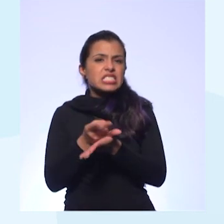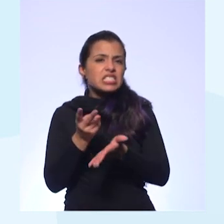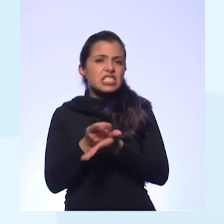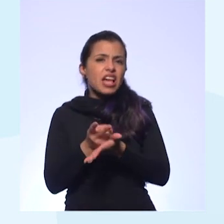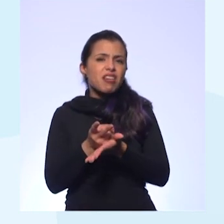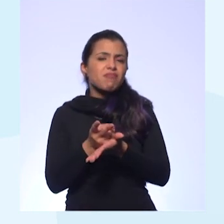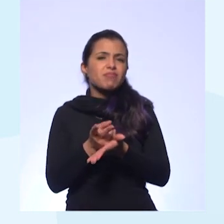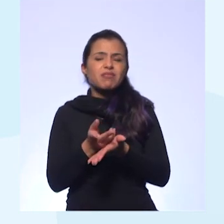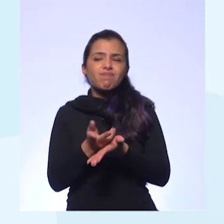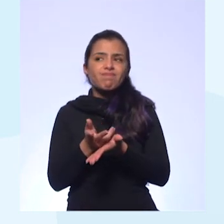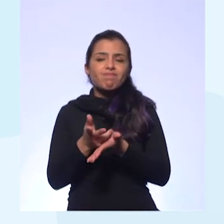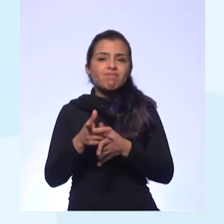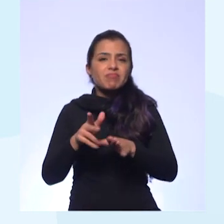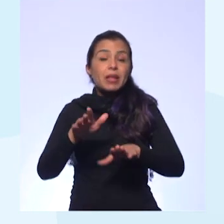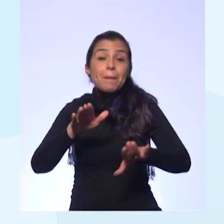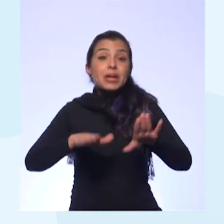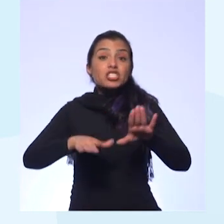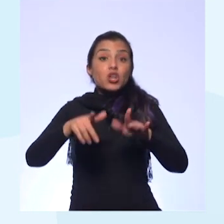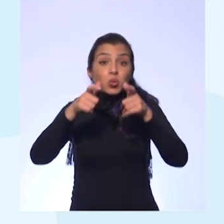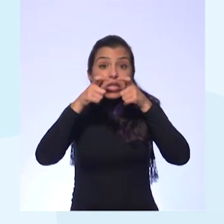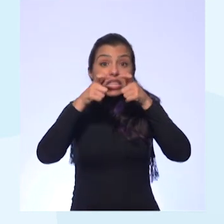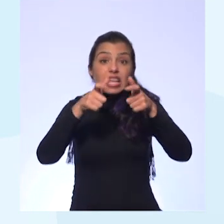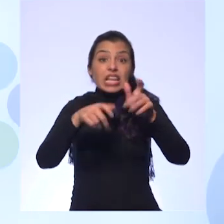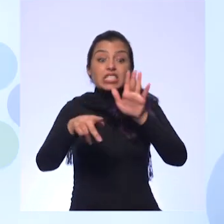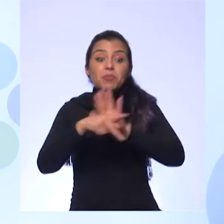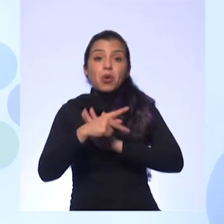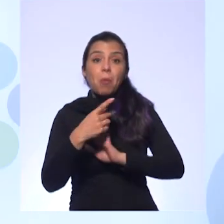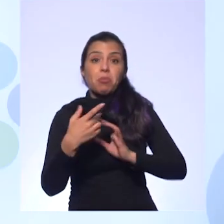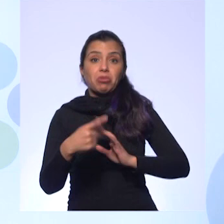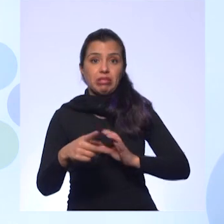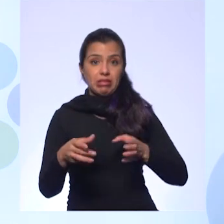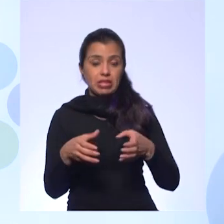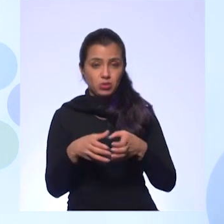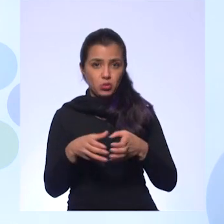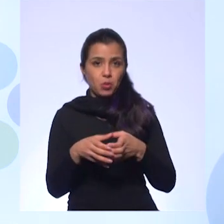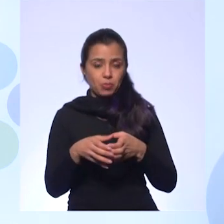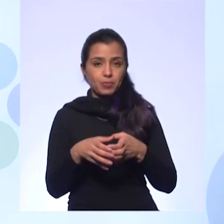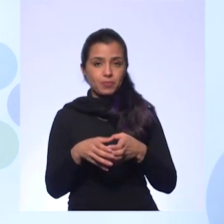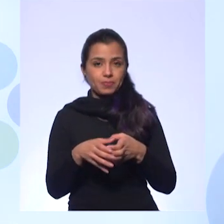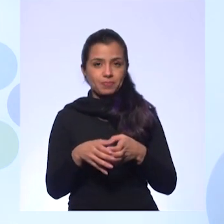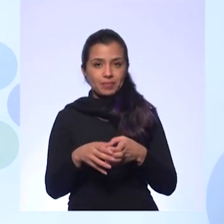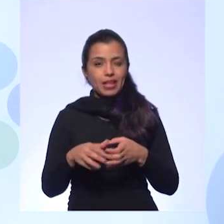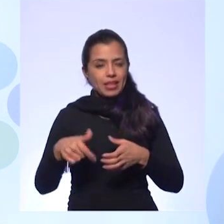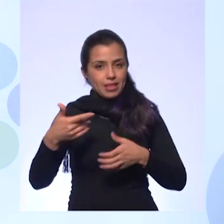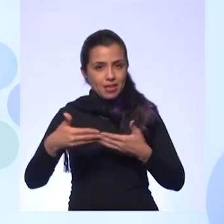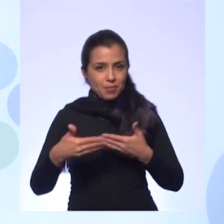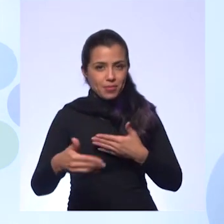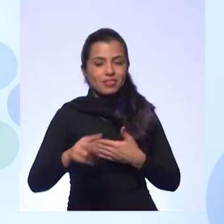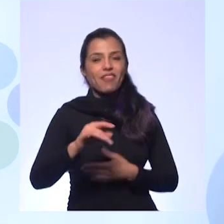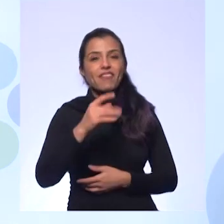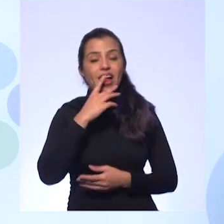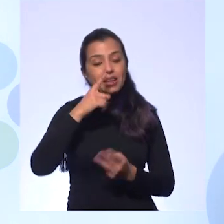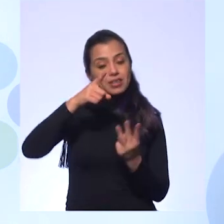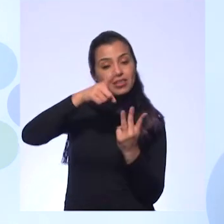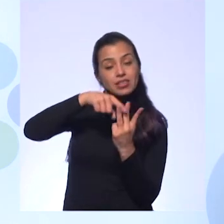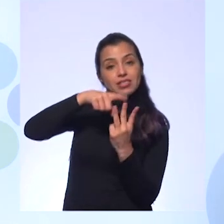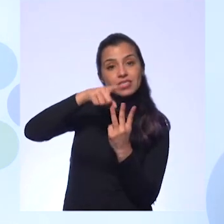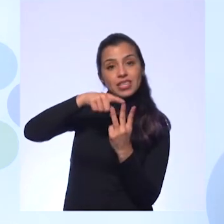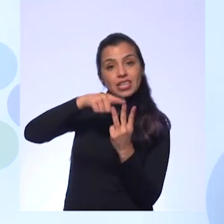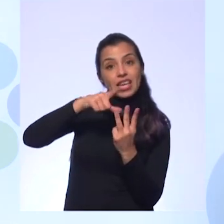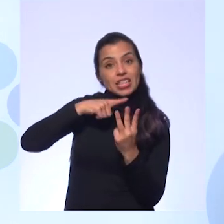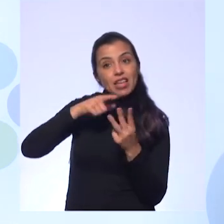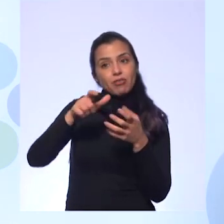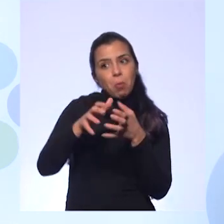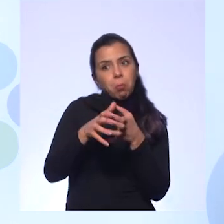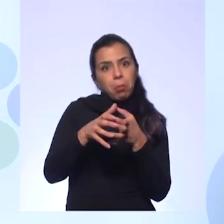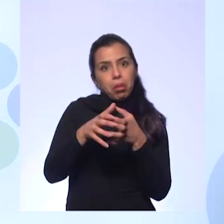próprios interesses. A gente vai ver ainda hoje que, em um momento, os jacobinos, né, ganham maior espaço na política da